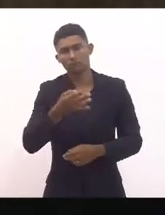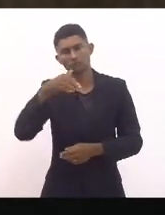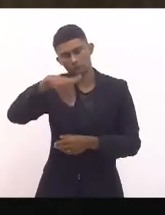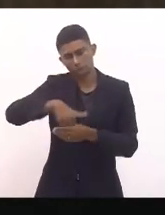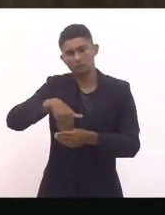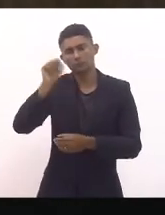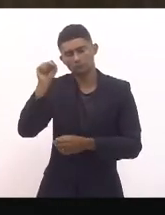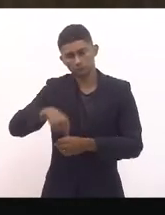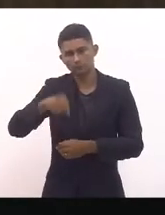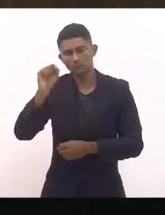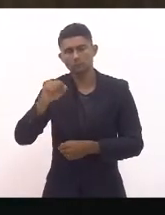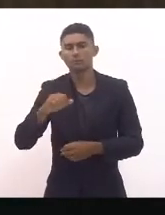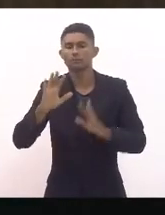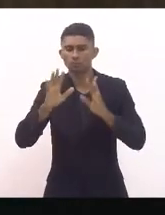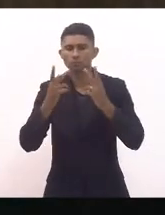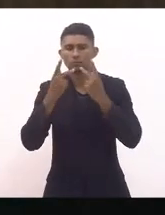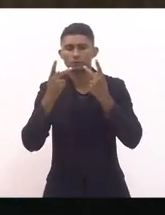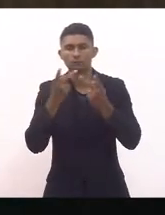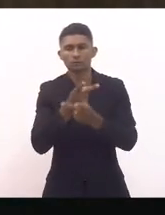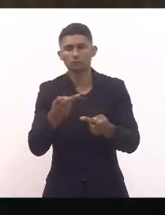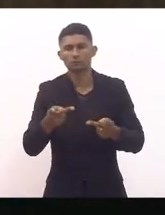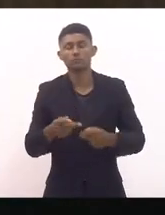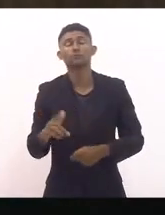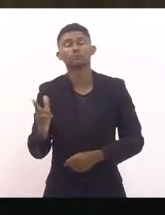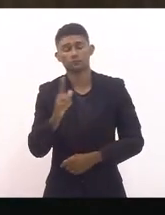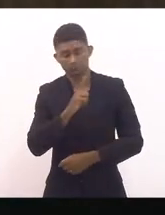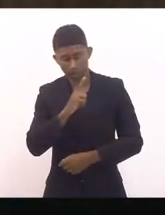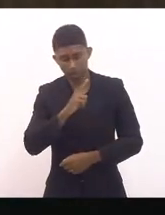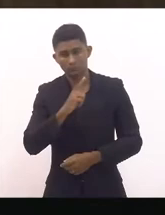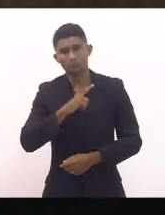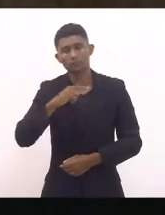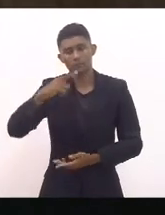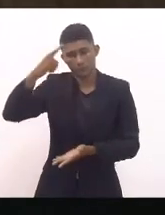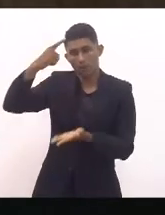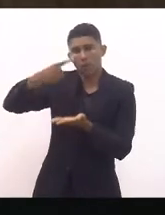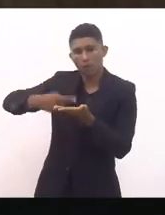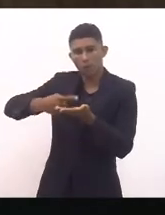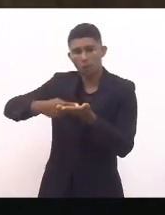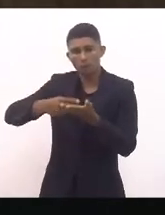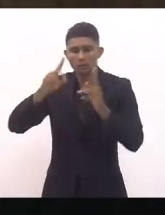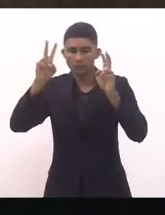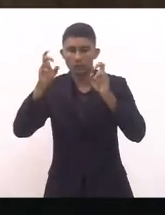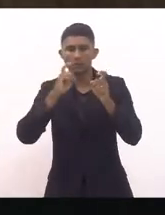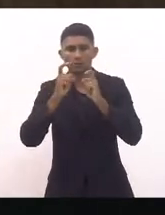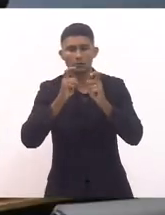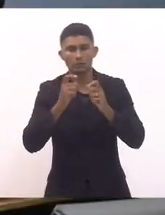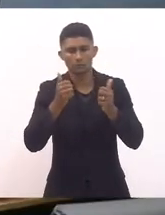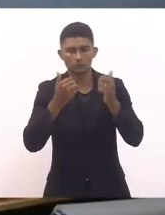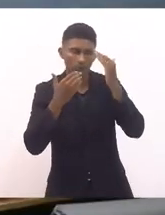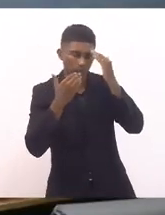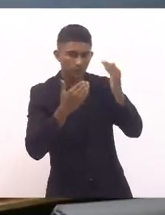favorável, mas registrar que temos um acordo na discussão desse tema. Muito obrigada.